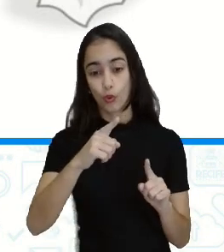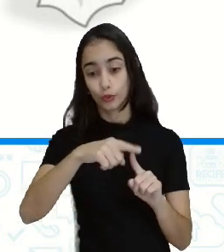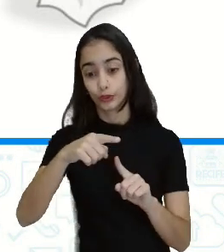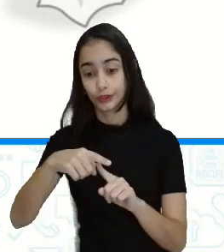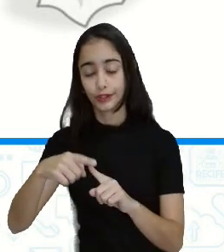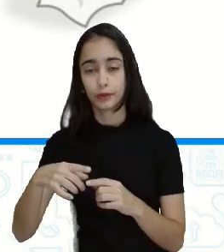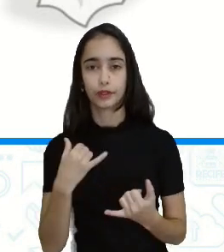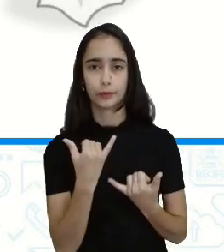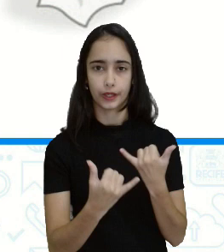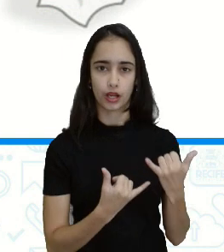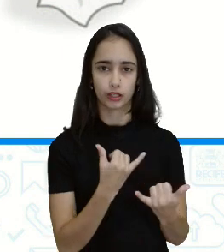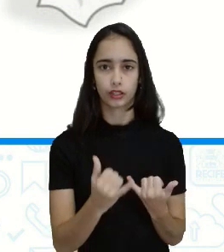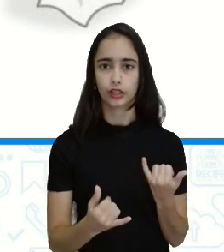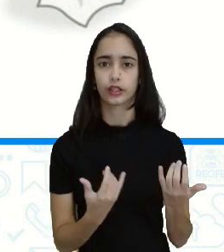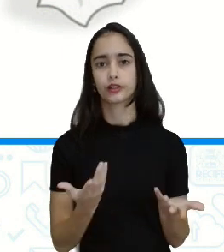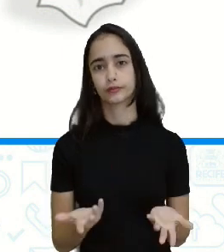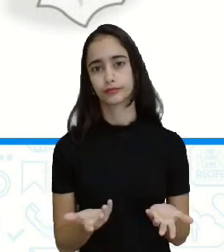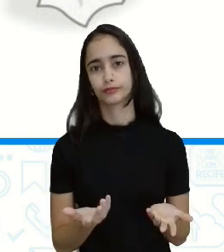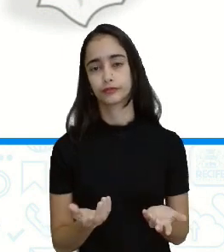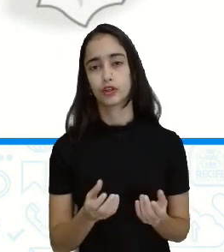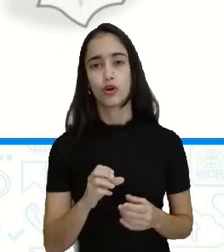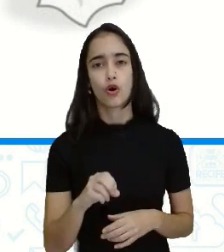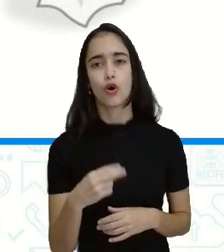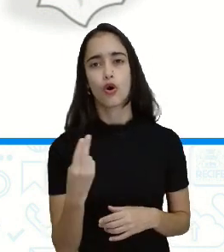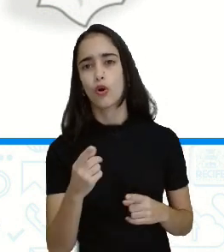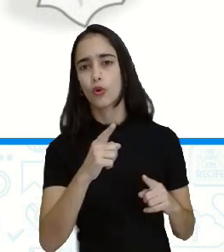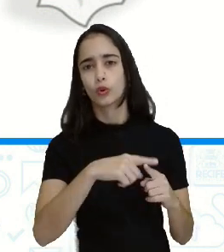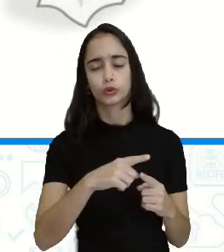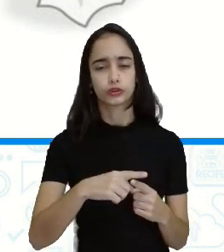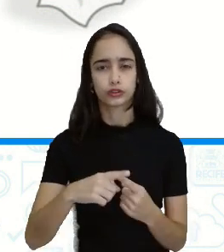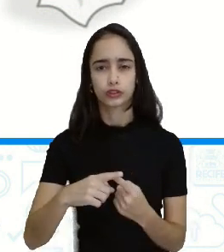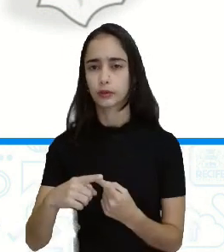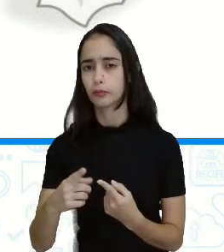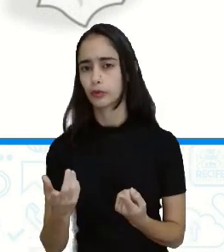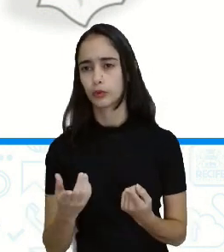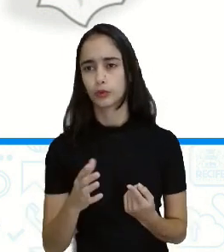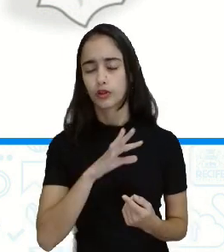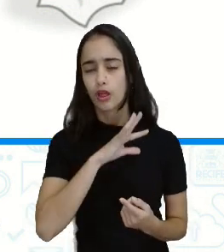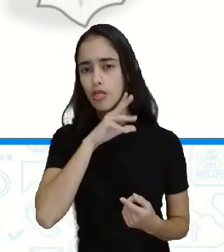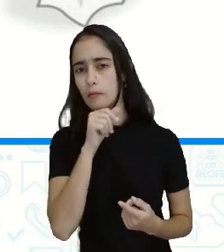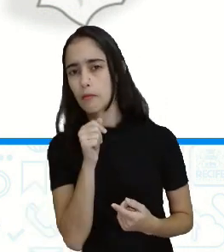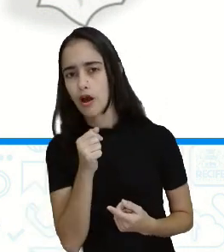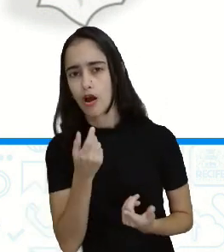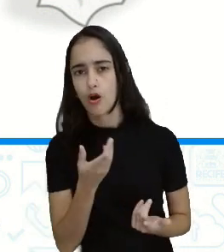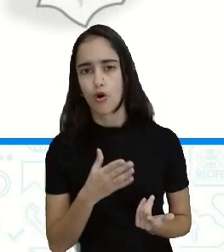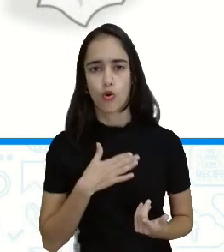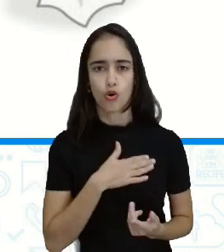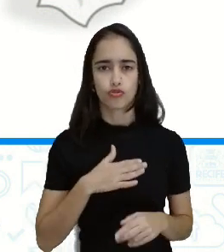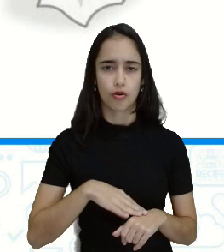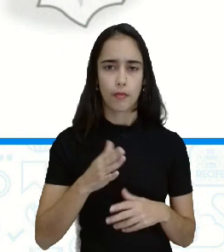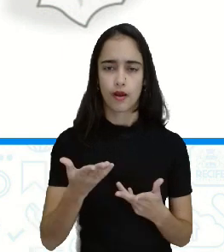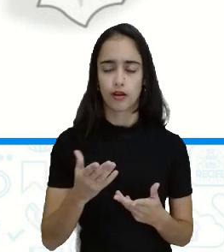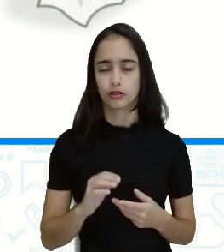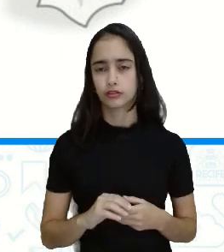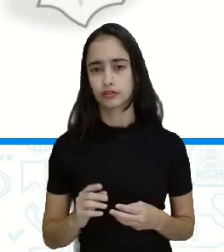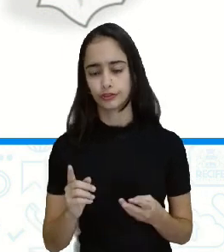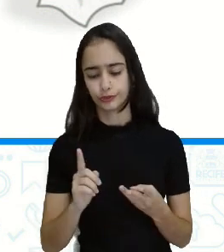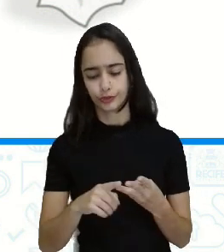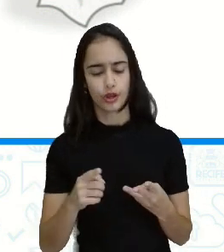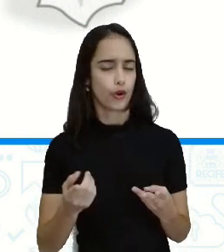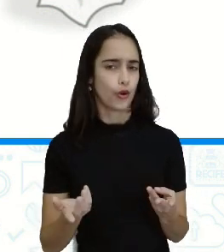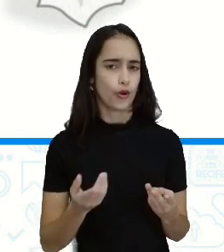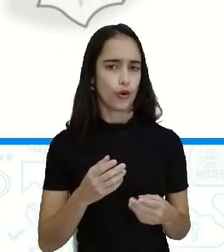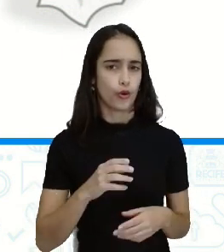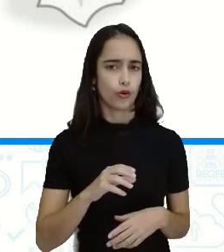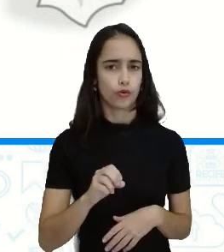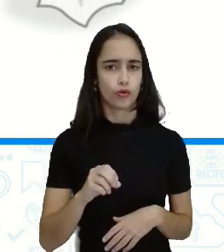de alimento preferido, ou tipo do animal preferido, tá certo? Eu botei aí brincadeira porque eu